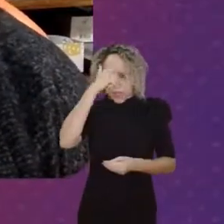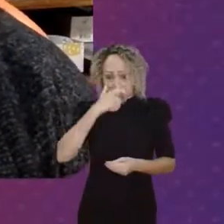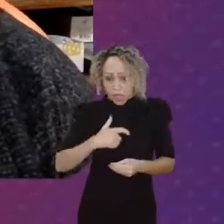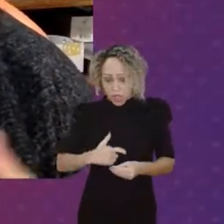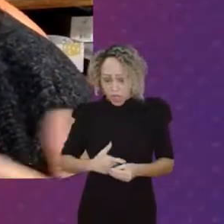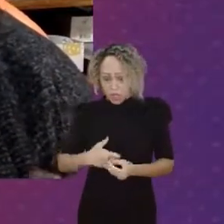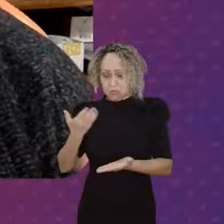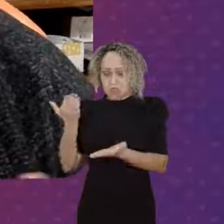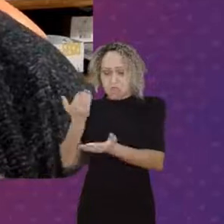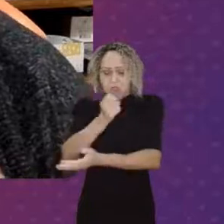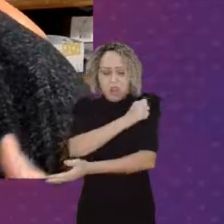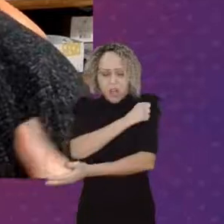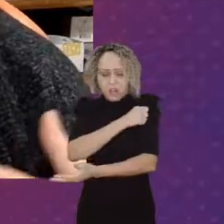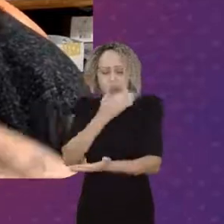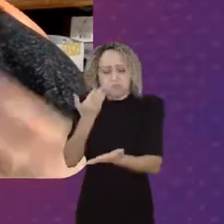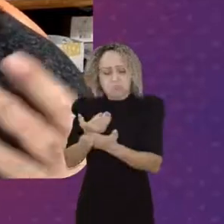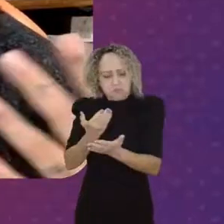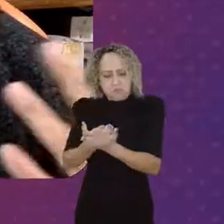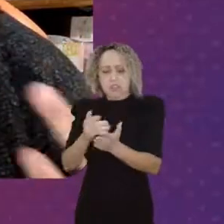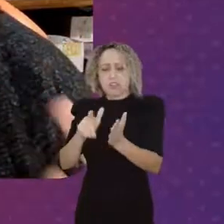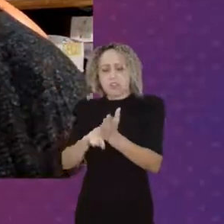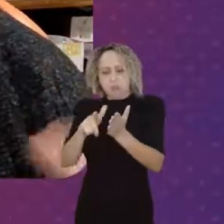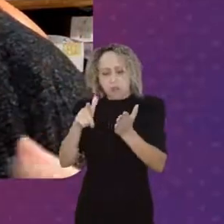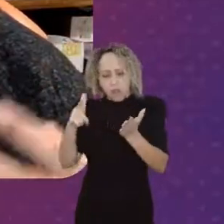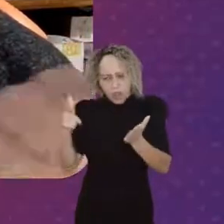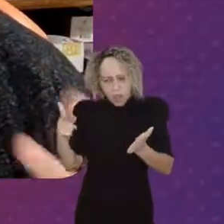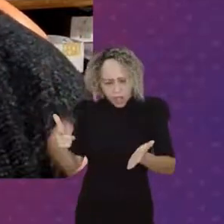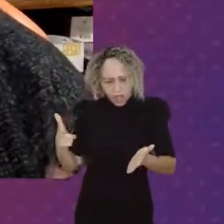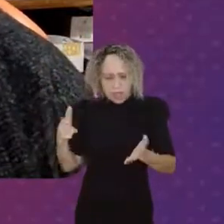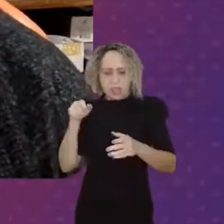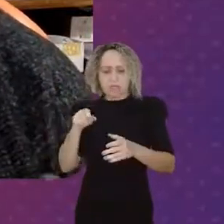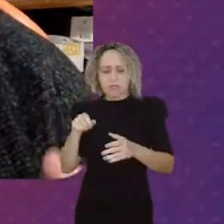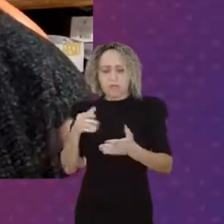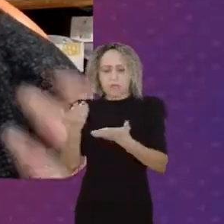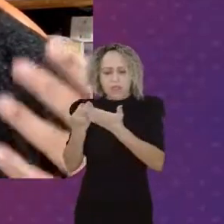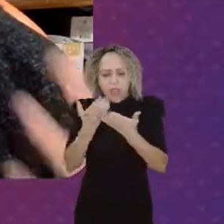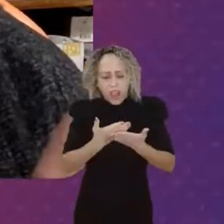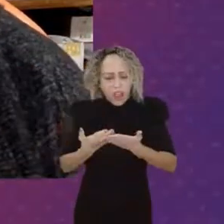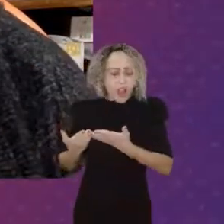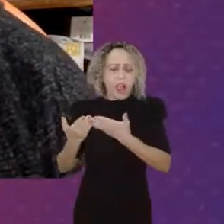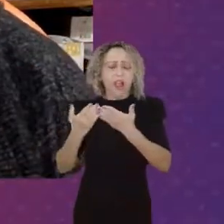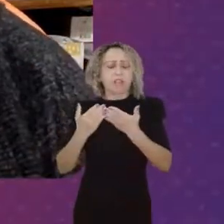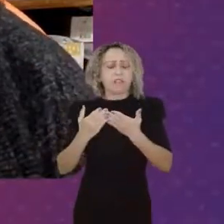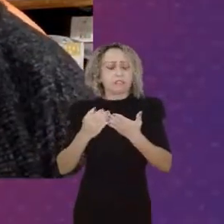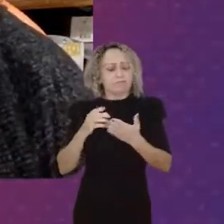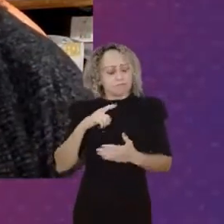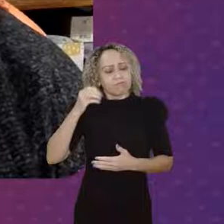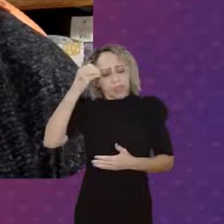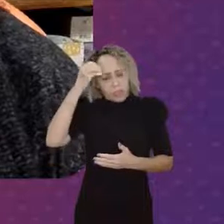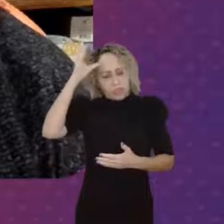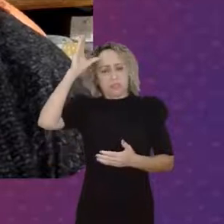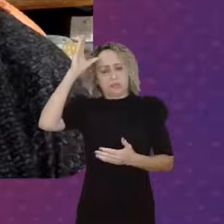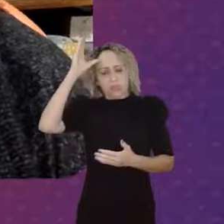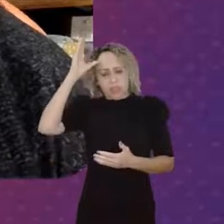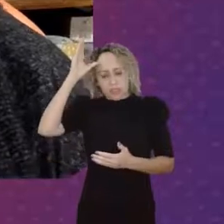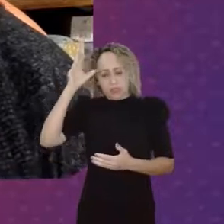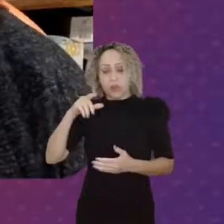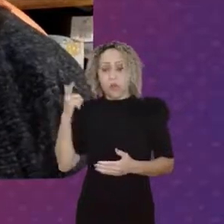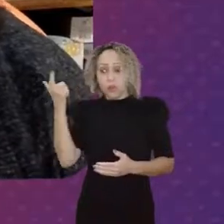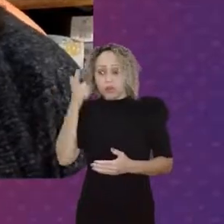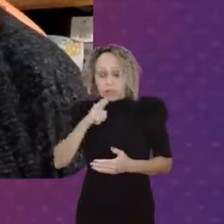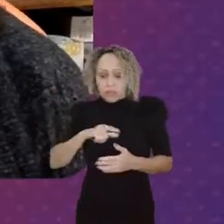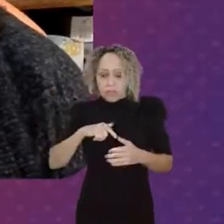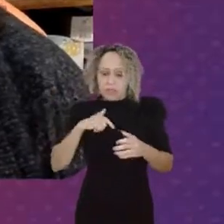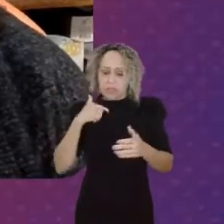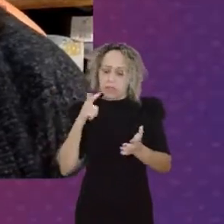de jornalismo, tendo todas as aulas e tendo todos os conhecimentos para poder ser uma jornalista de televisão, nunca